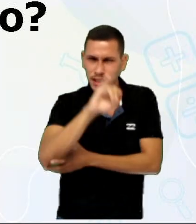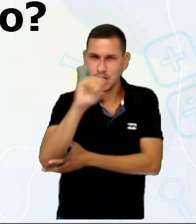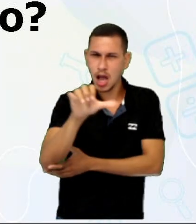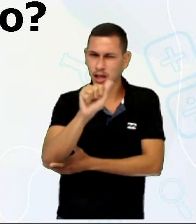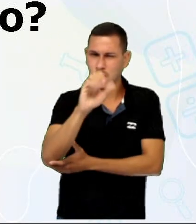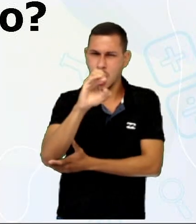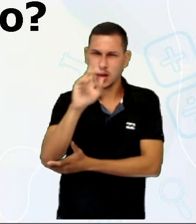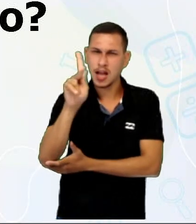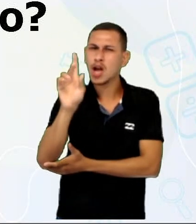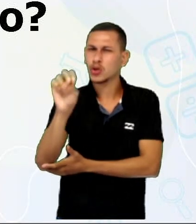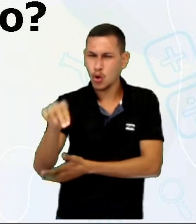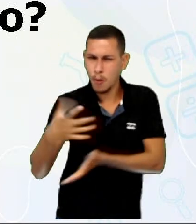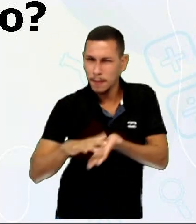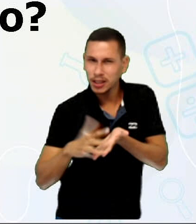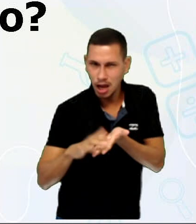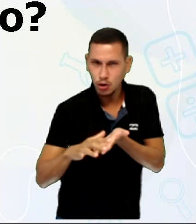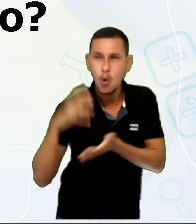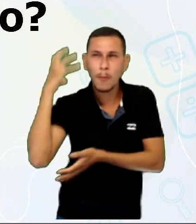do Pandeiro?